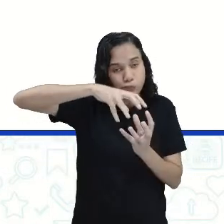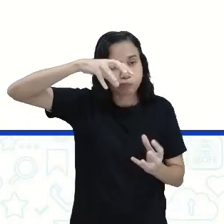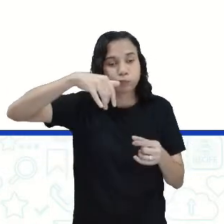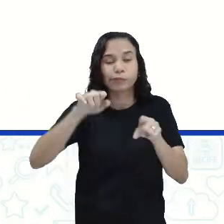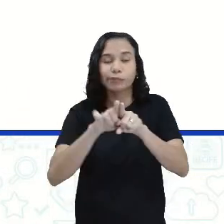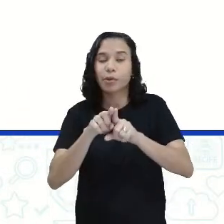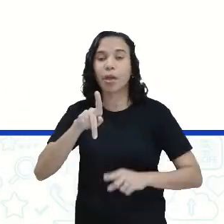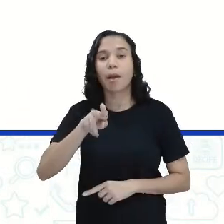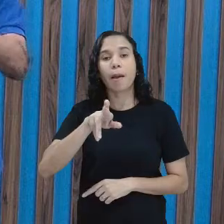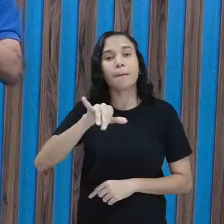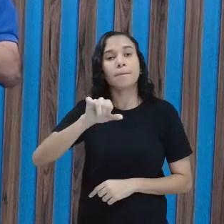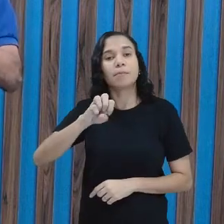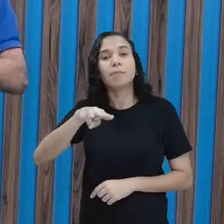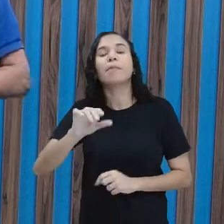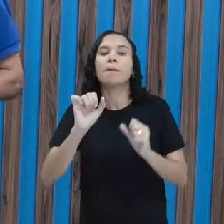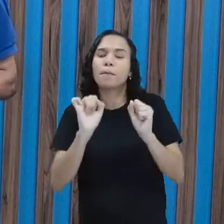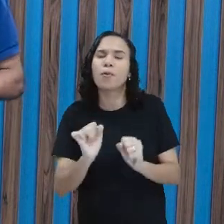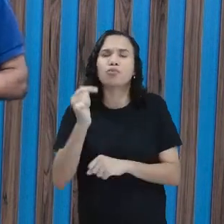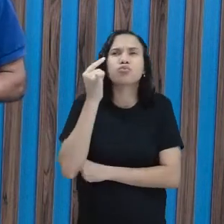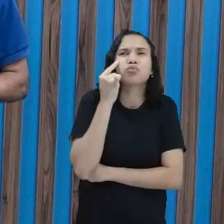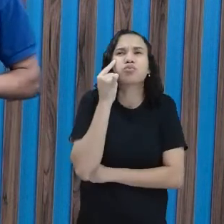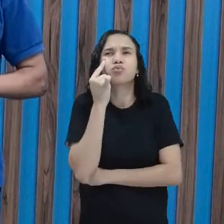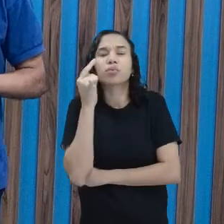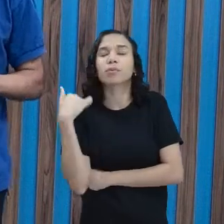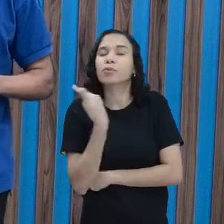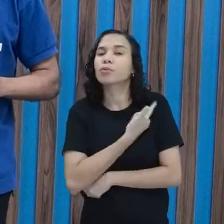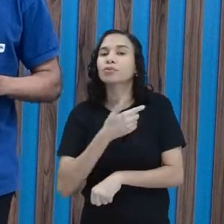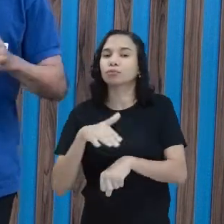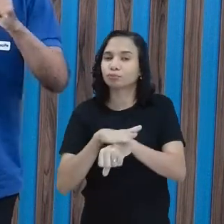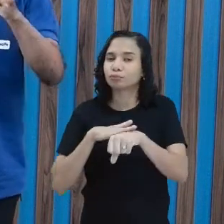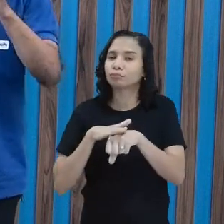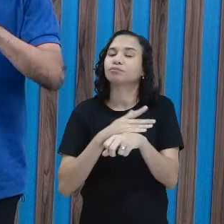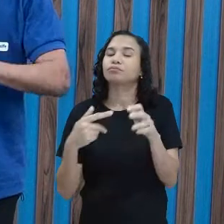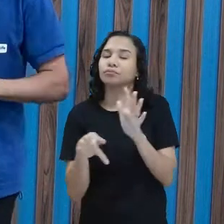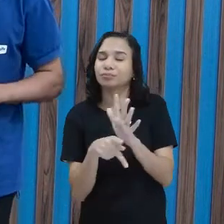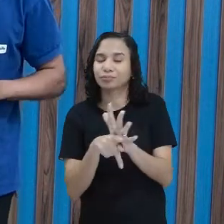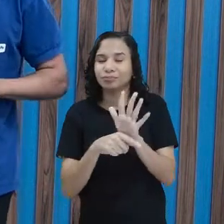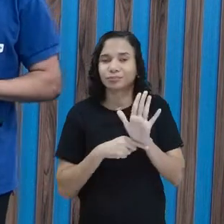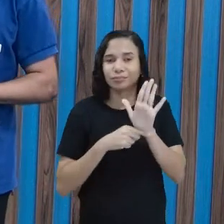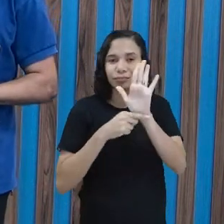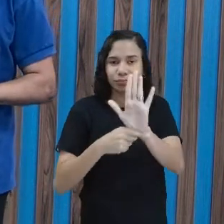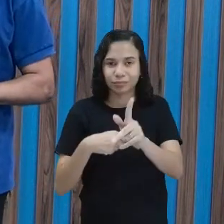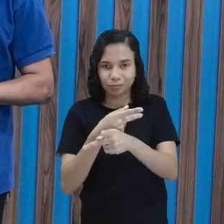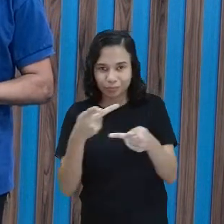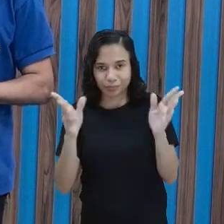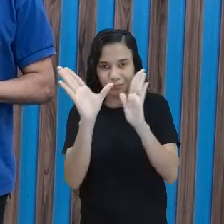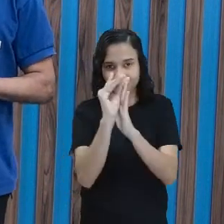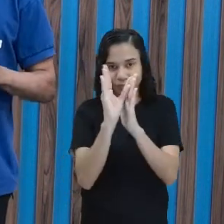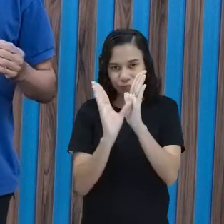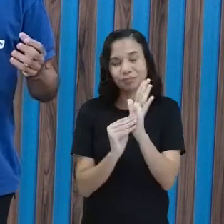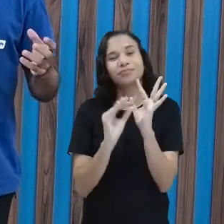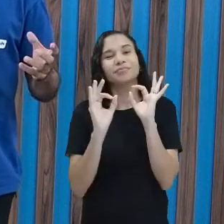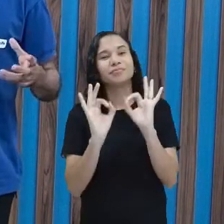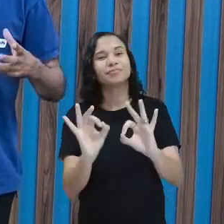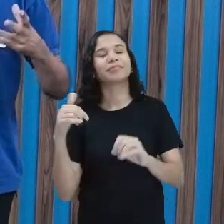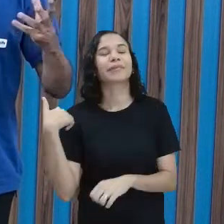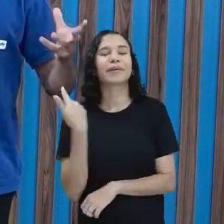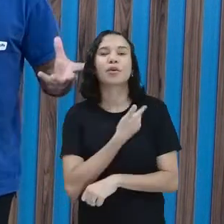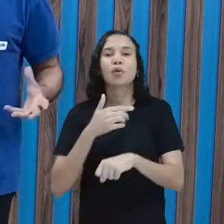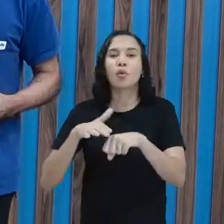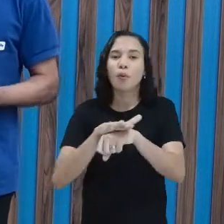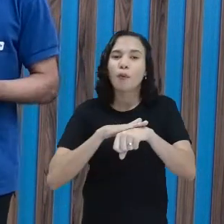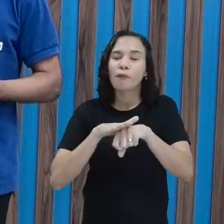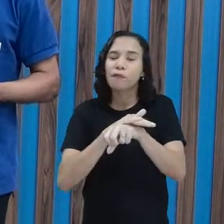dúvida específica e pode comentar lá, Ricardinho vai com toda certeza te ajudar aí nos conteúdos, tá bom? Então a gente vai falar um pouquinho